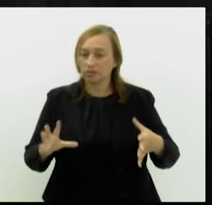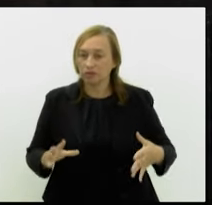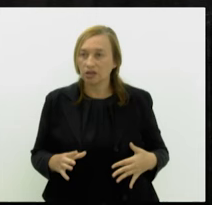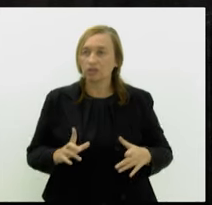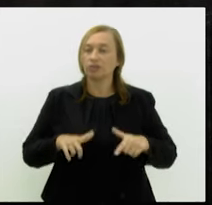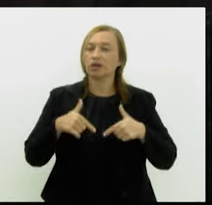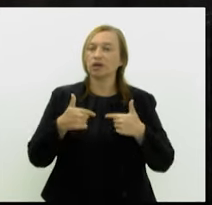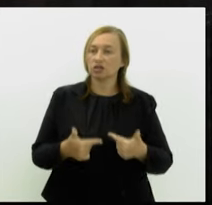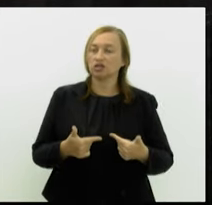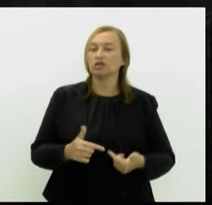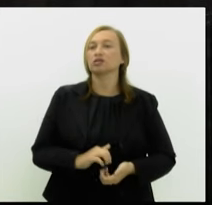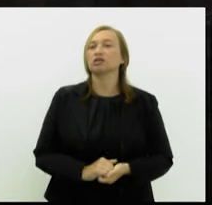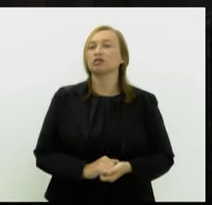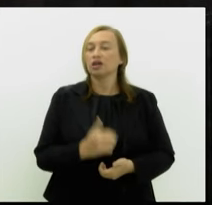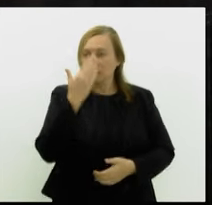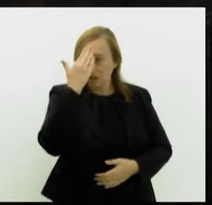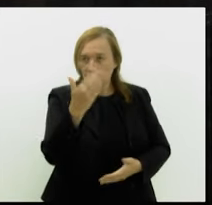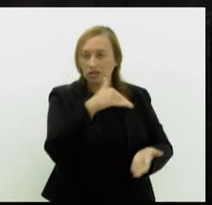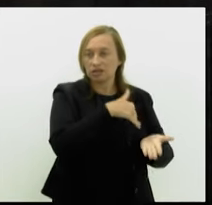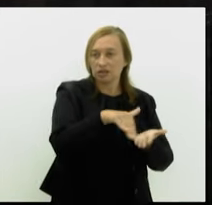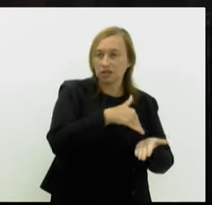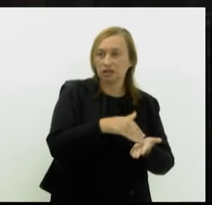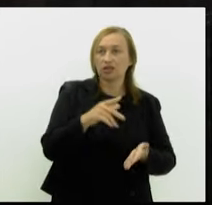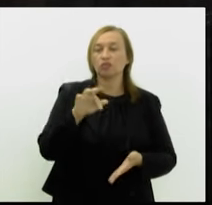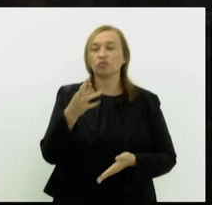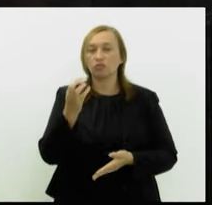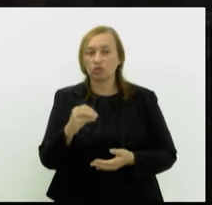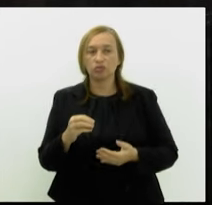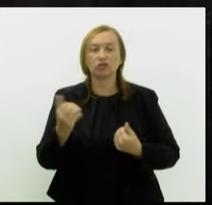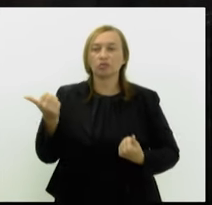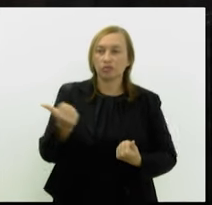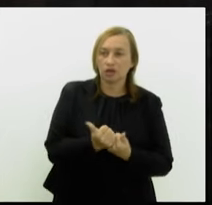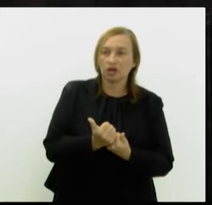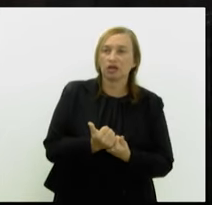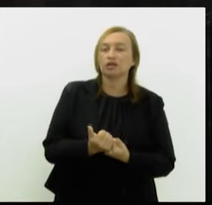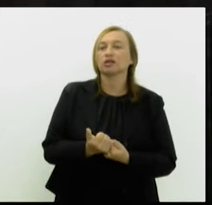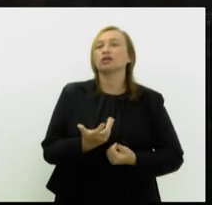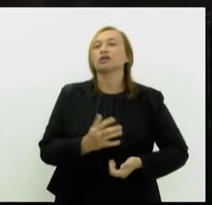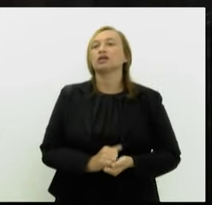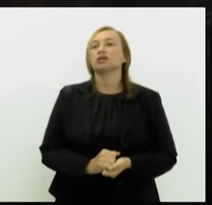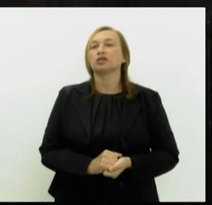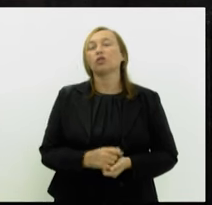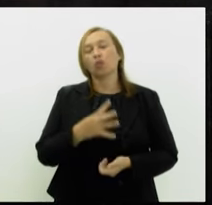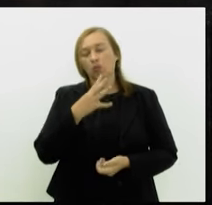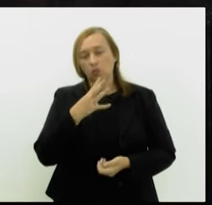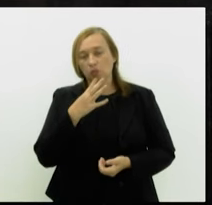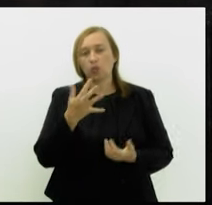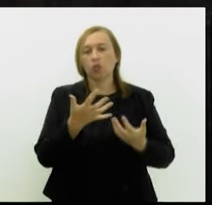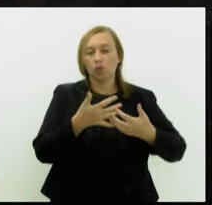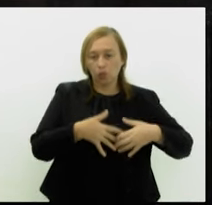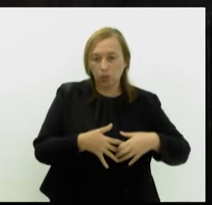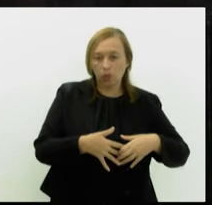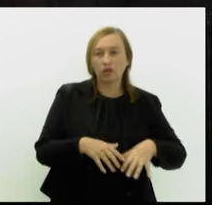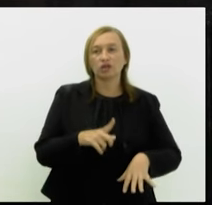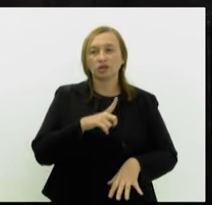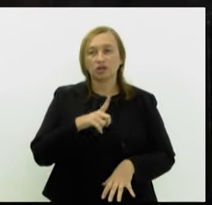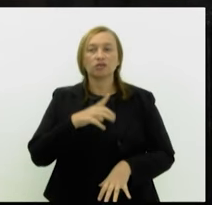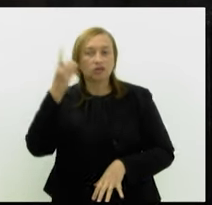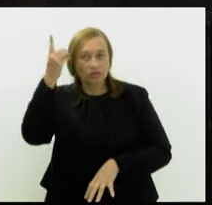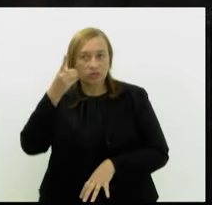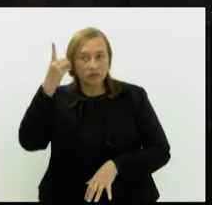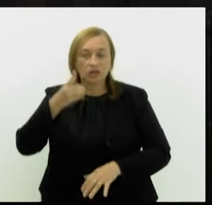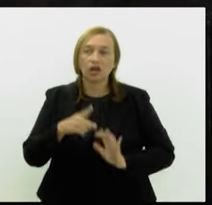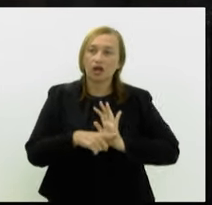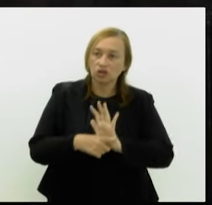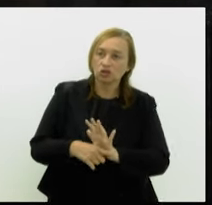Eu agradeço também ao secretário de Habitação, Bruno Dauari, por ter colaborado com a gente, dizer, ó, reconheço aí que Petrópolis tem um deputado estadual, ajuda a